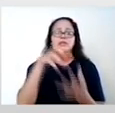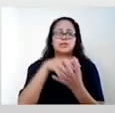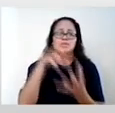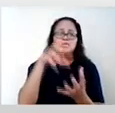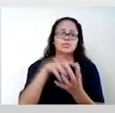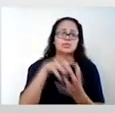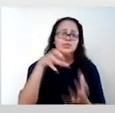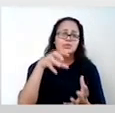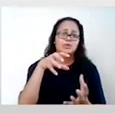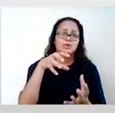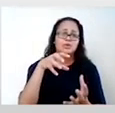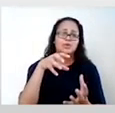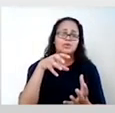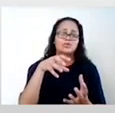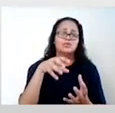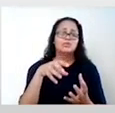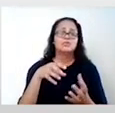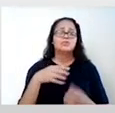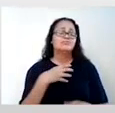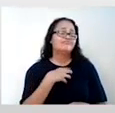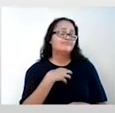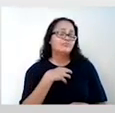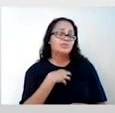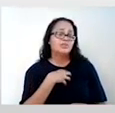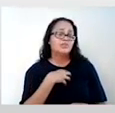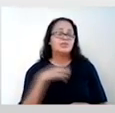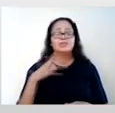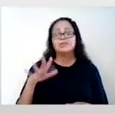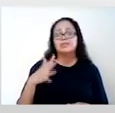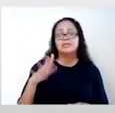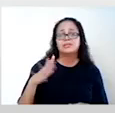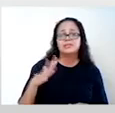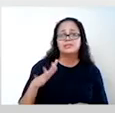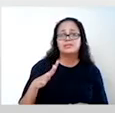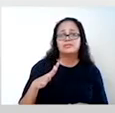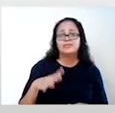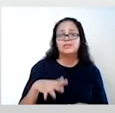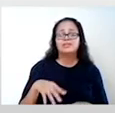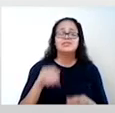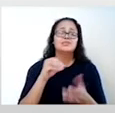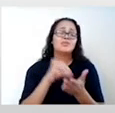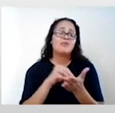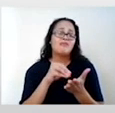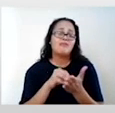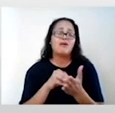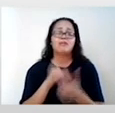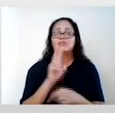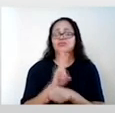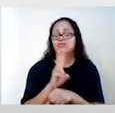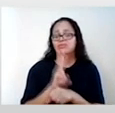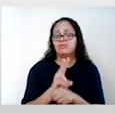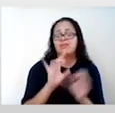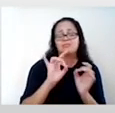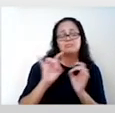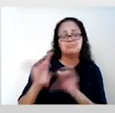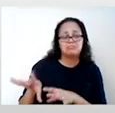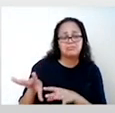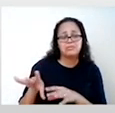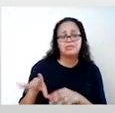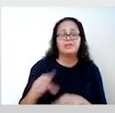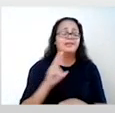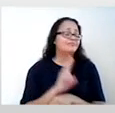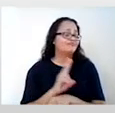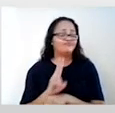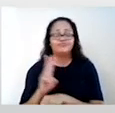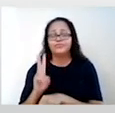passando por tantas situações de ficar, às vezes, com maus tratos em casa, com a família que o abandona, que não liga, que não